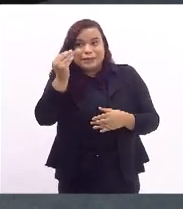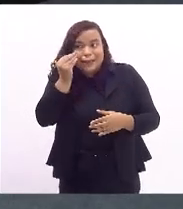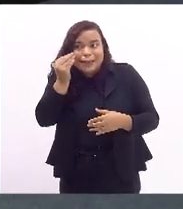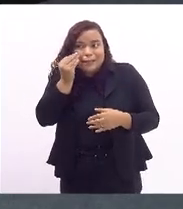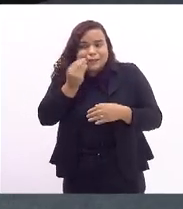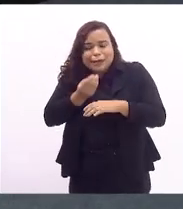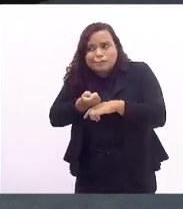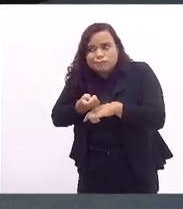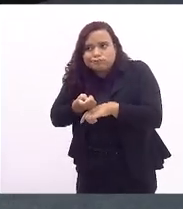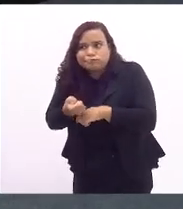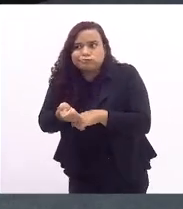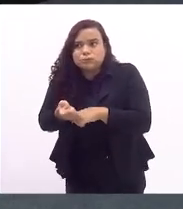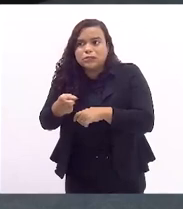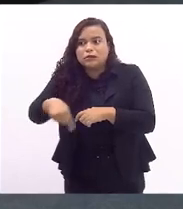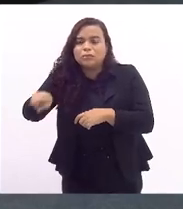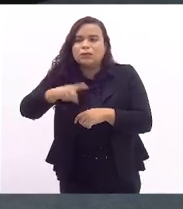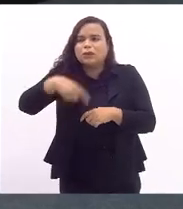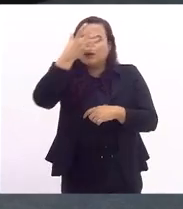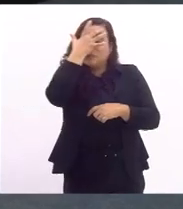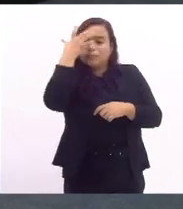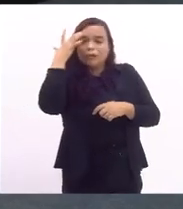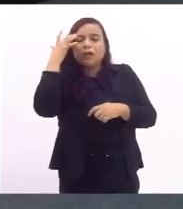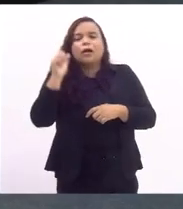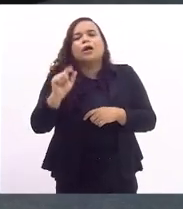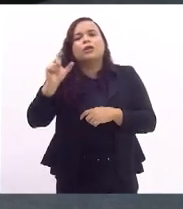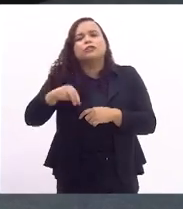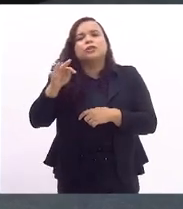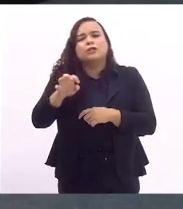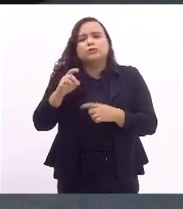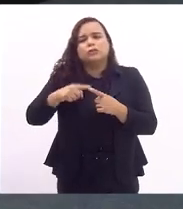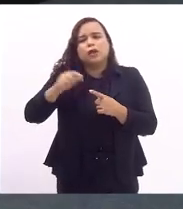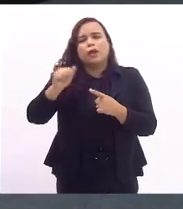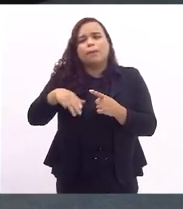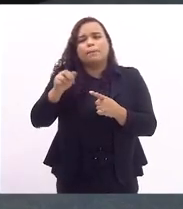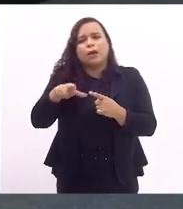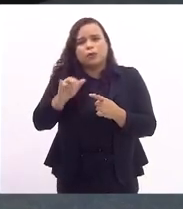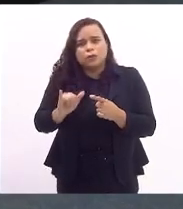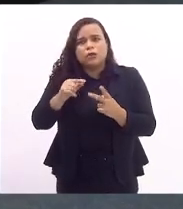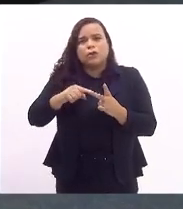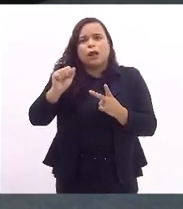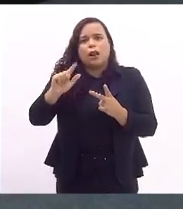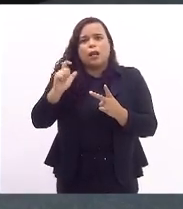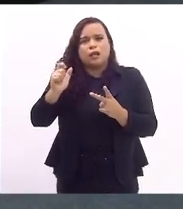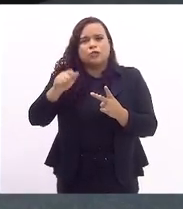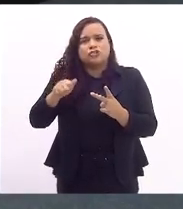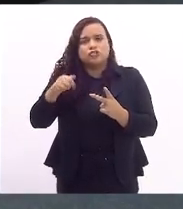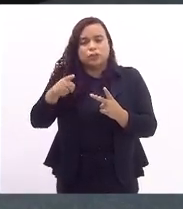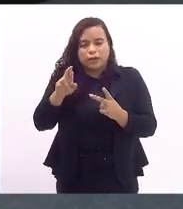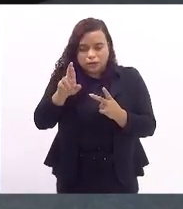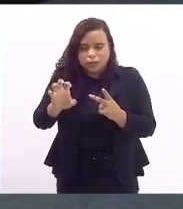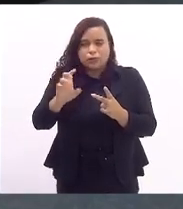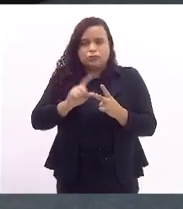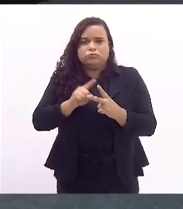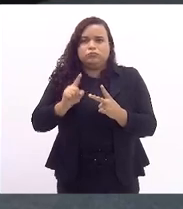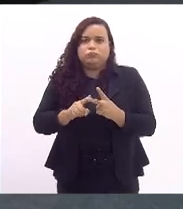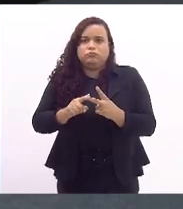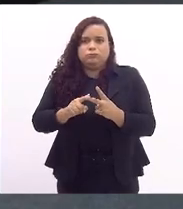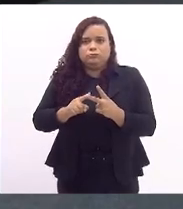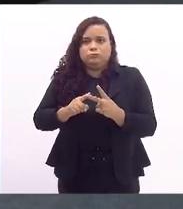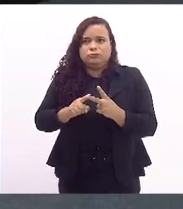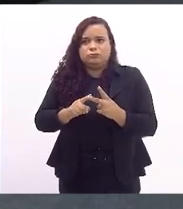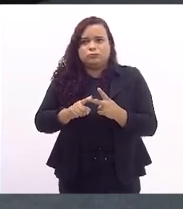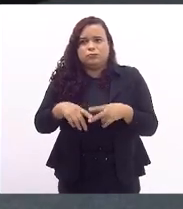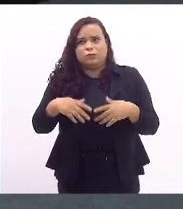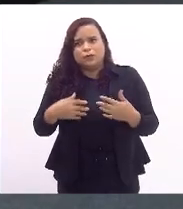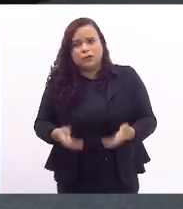fatos criminosos aos agentes Amauri Mafra e Alexandre de Souza Oi e a